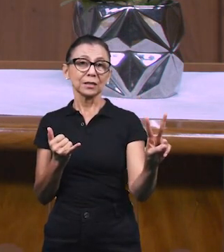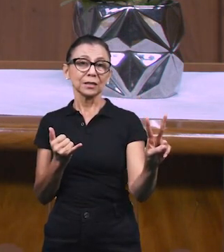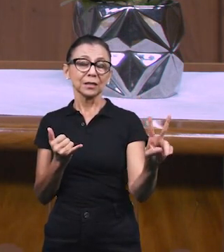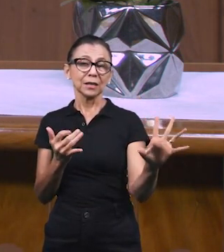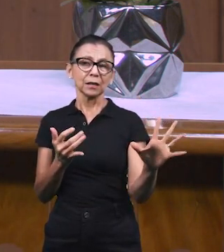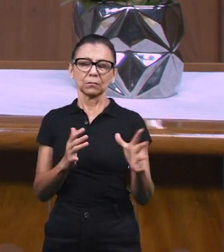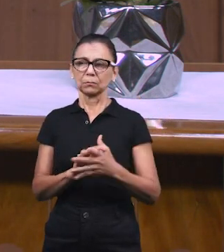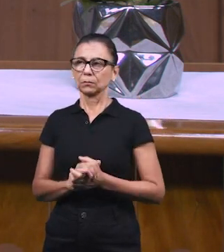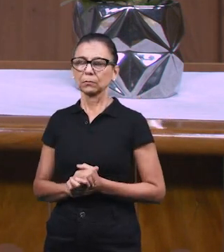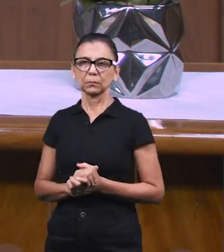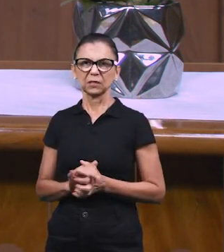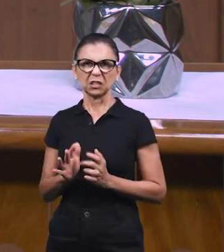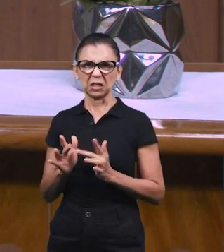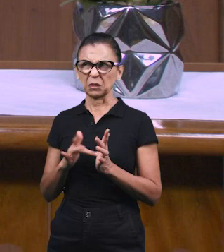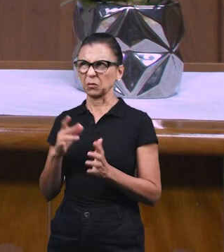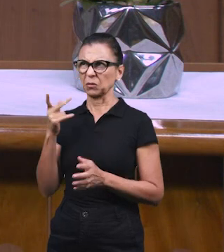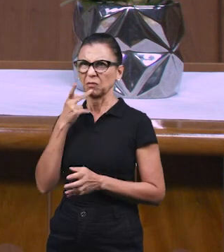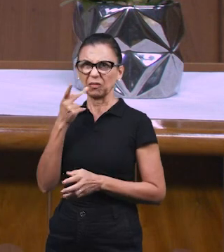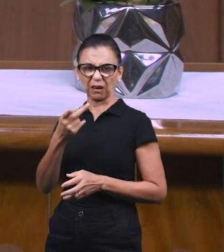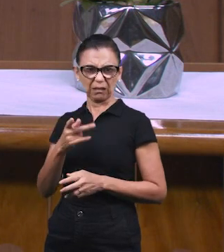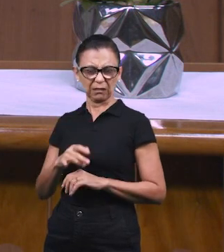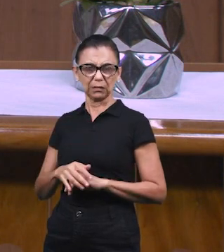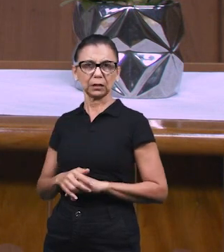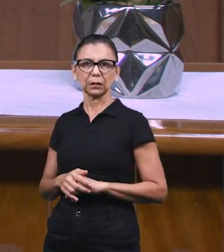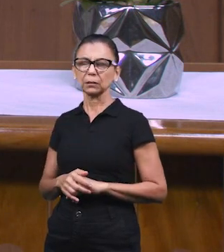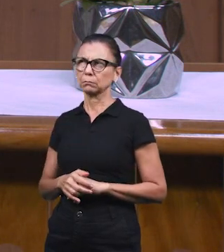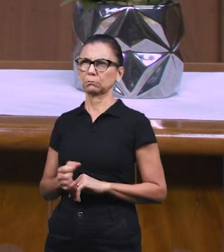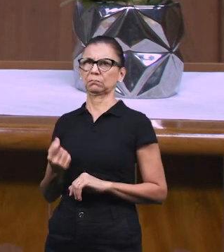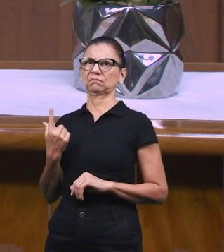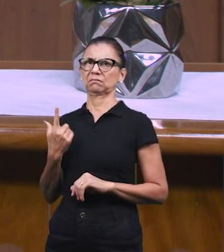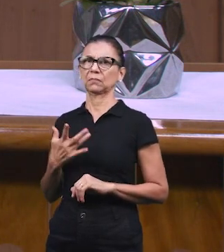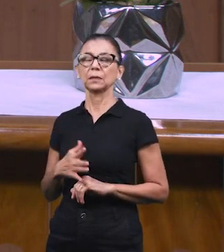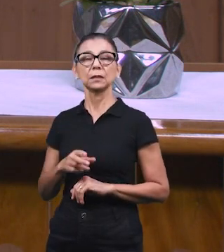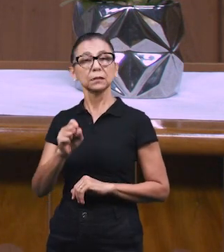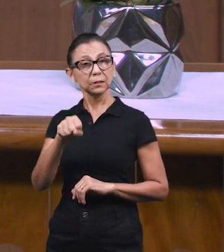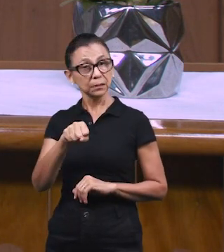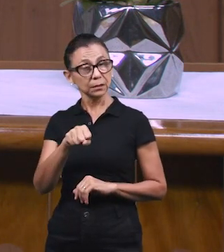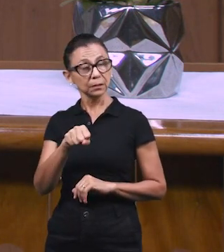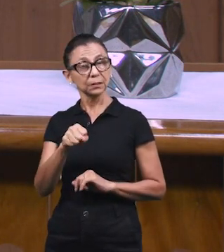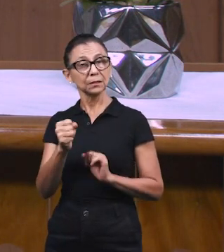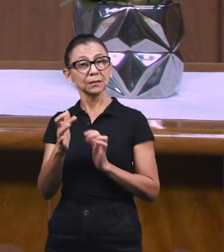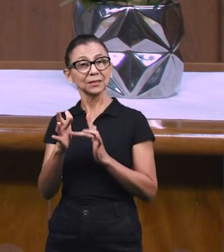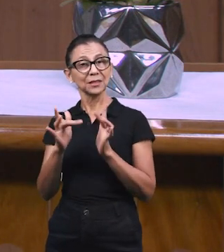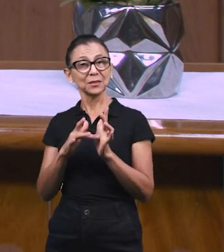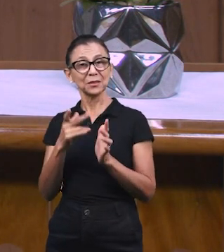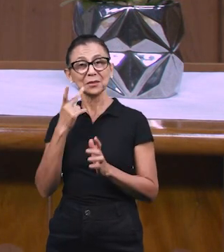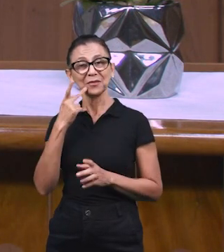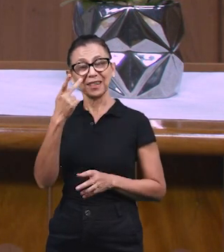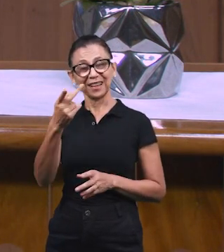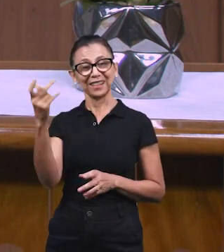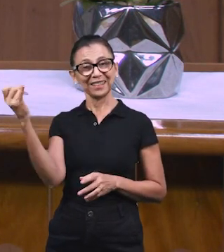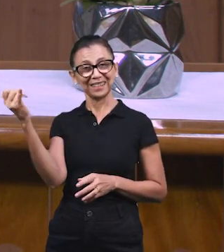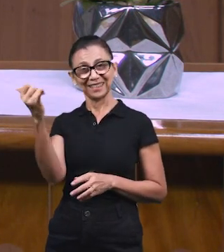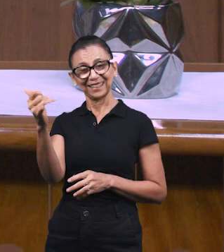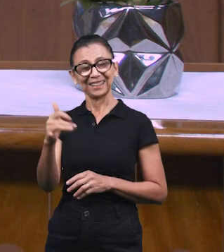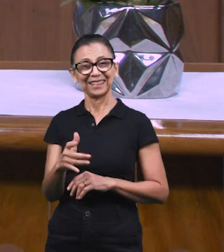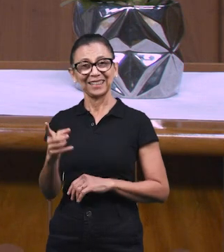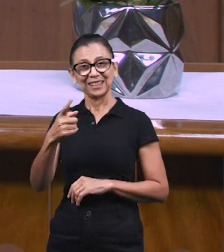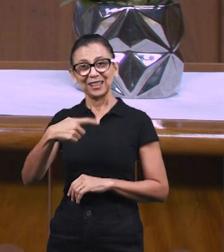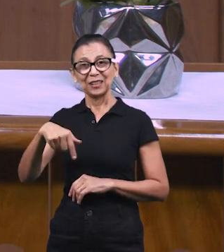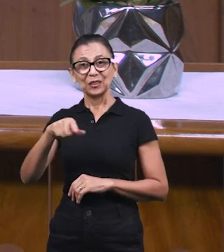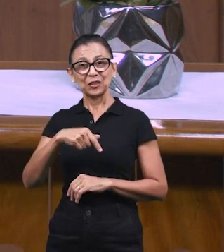As pessoas às vezes se assustam, mas Jesus falando? É, Jesus quer falar conosco. Nós somos criaturas de